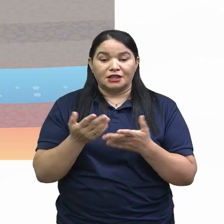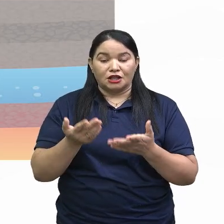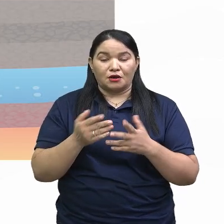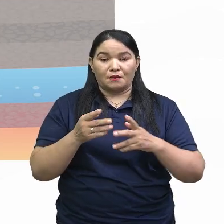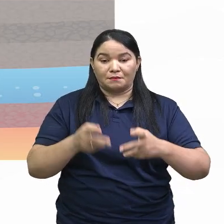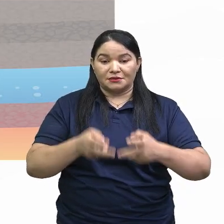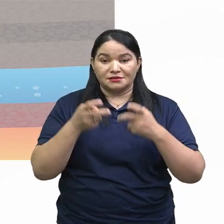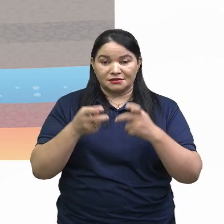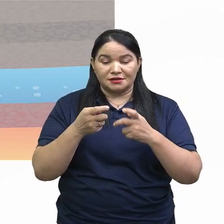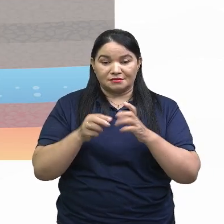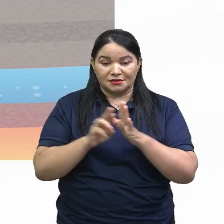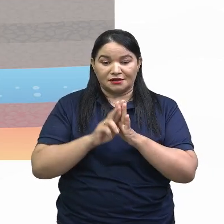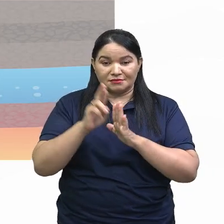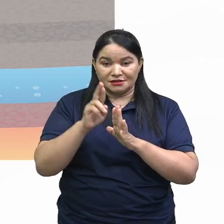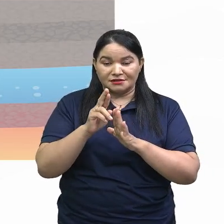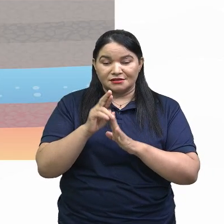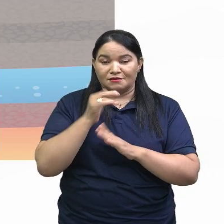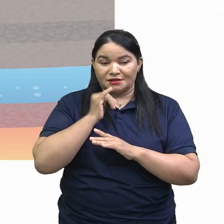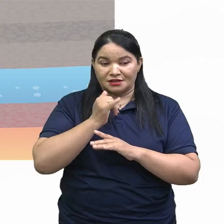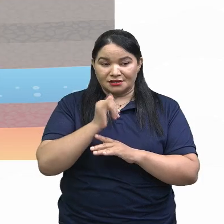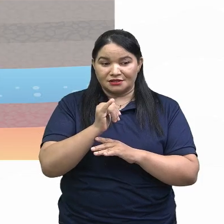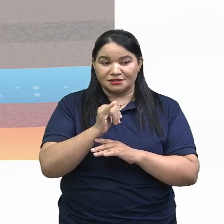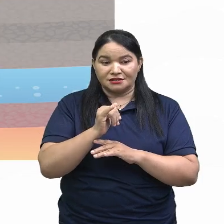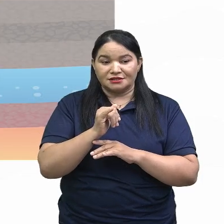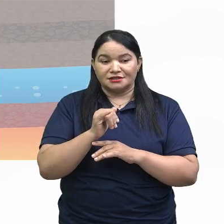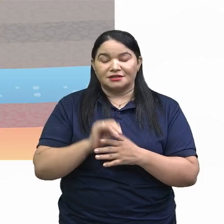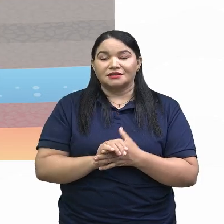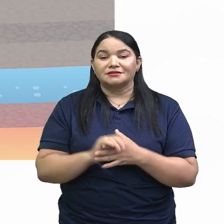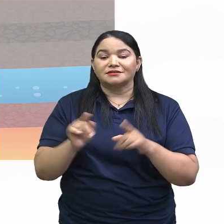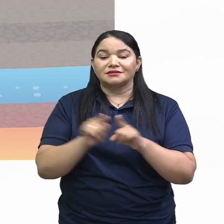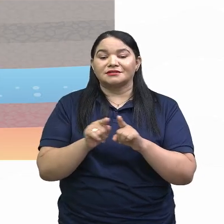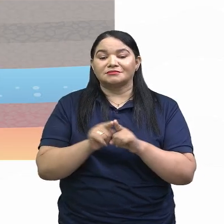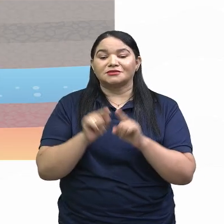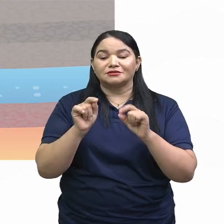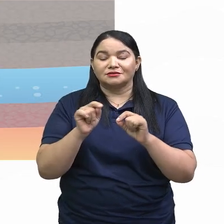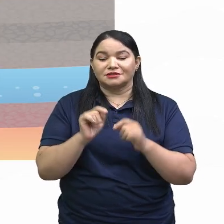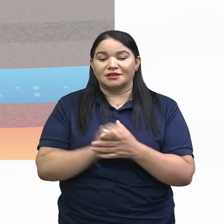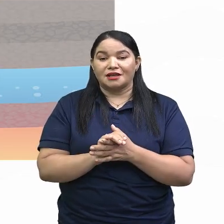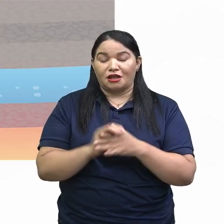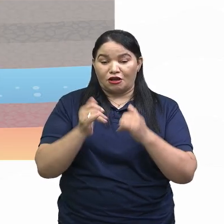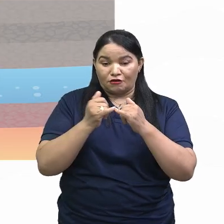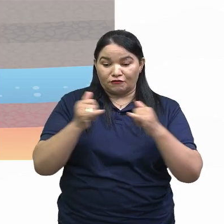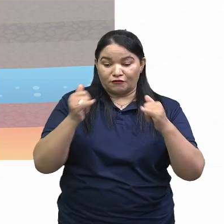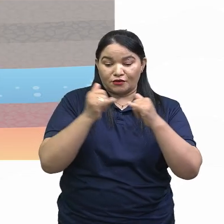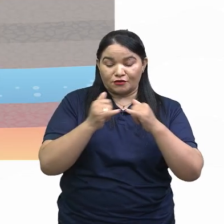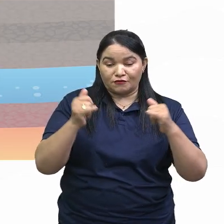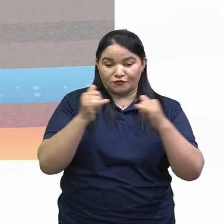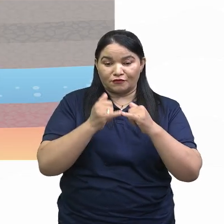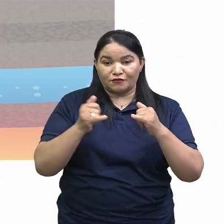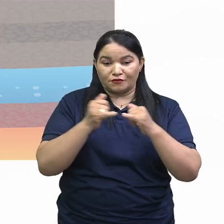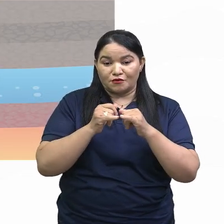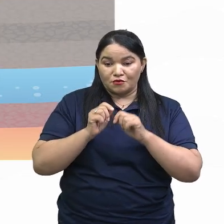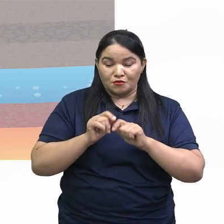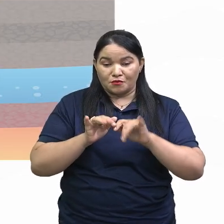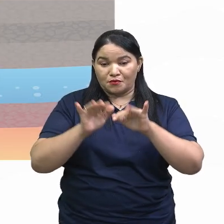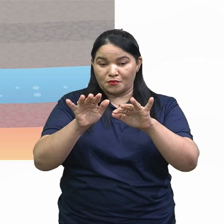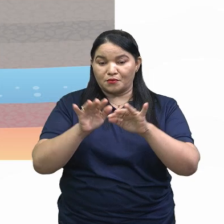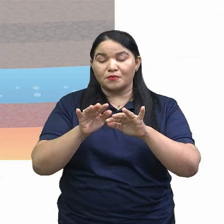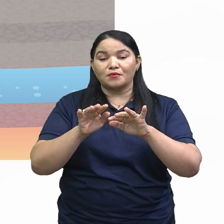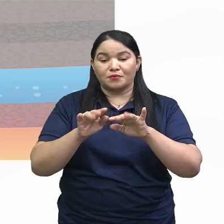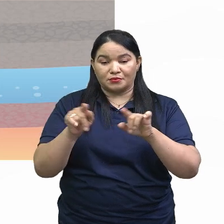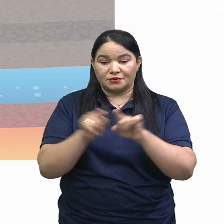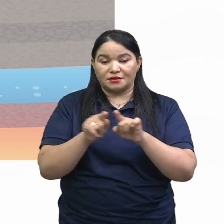aí a representação da energia, né, sendo levada ali, ó, pelas fiações. Quando ela sai aí dessa